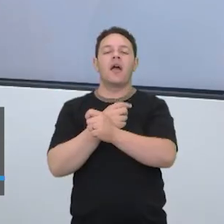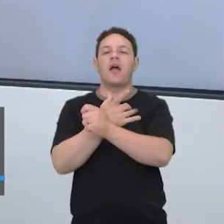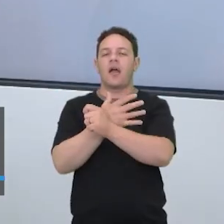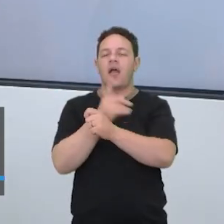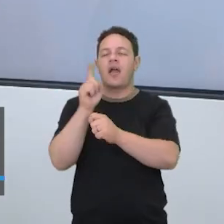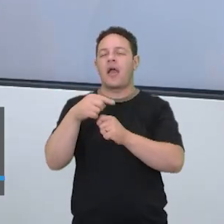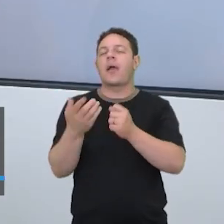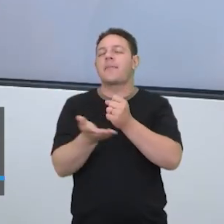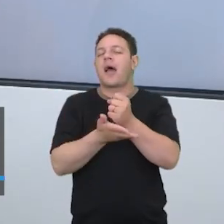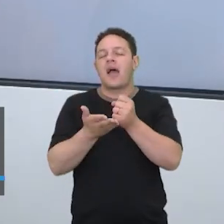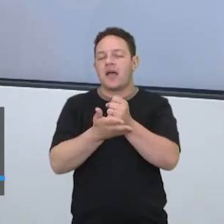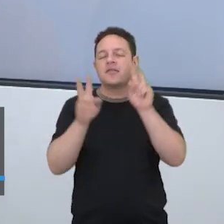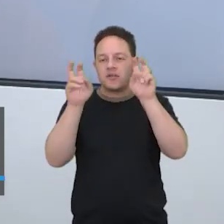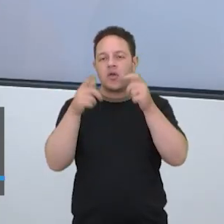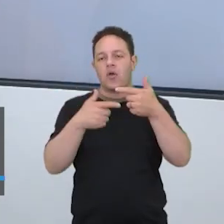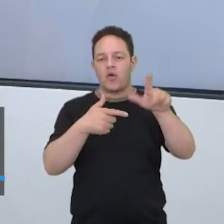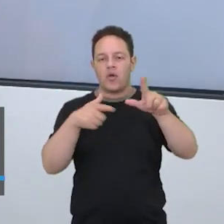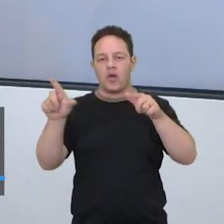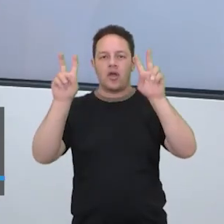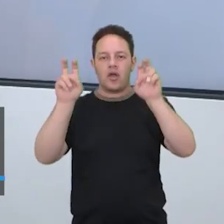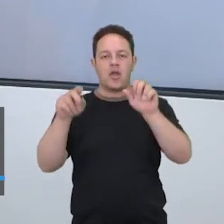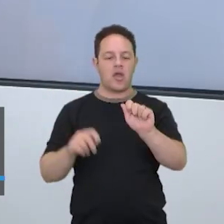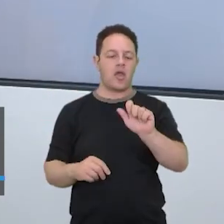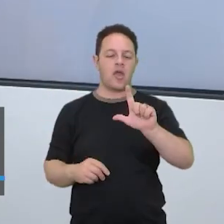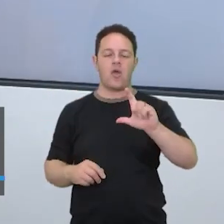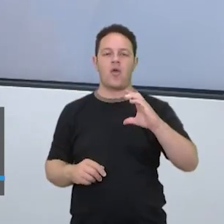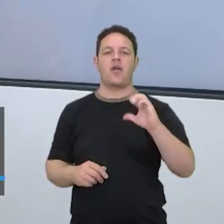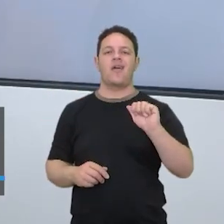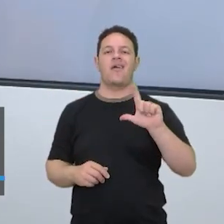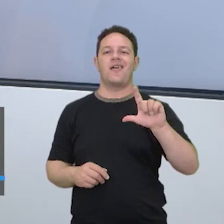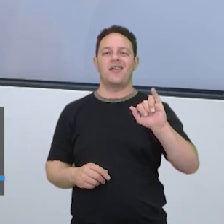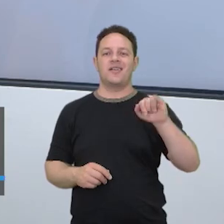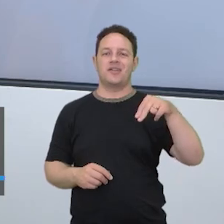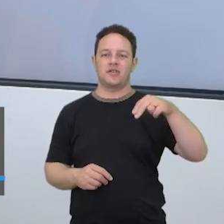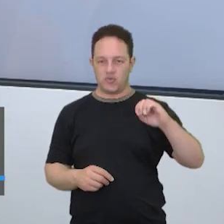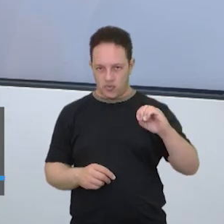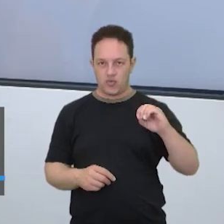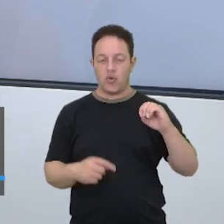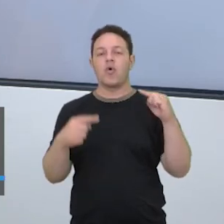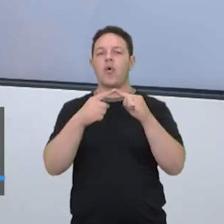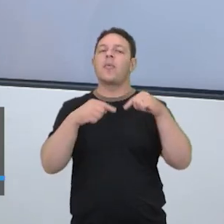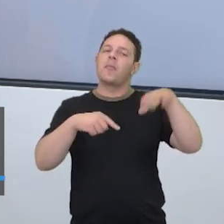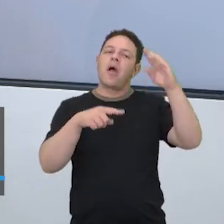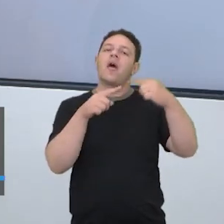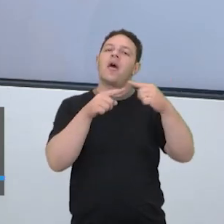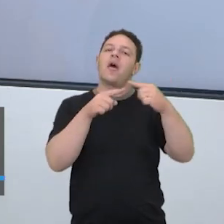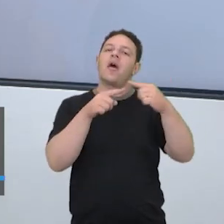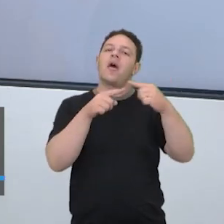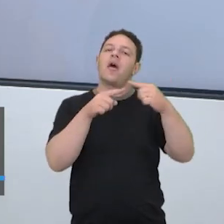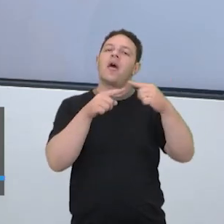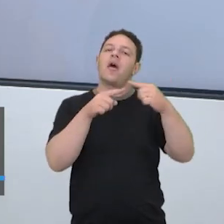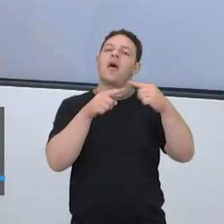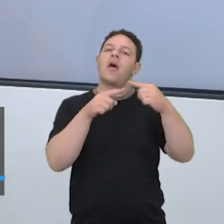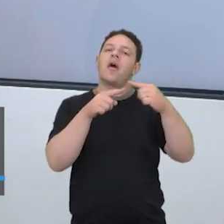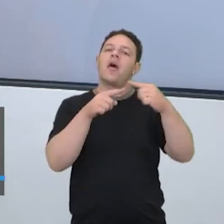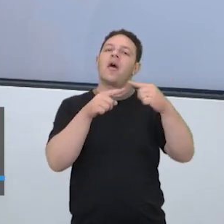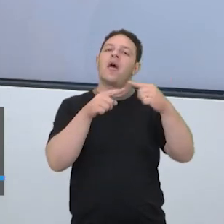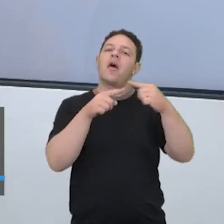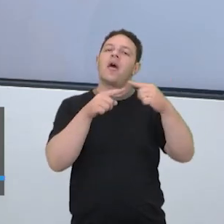Básicas para a gente entender são substâncias alcalinas que são mais faladas principalmente na parte da agricultura, de